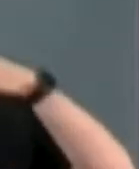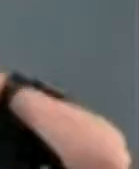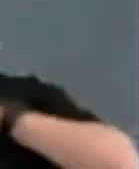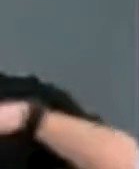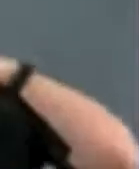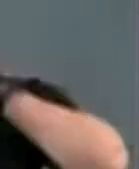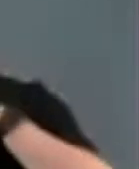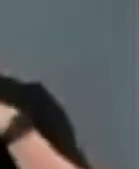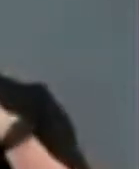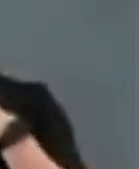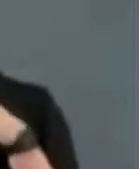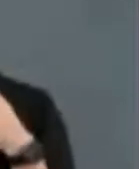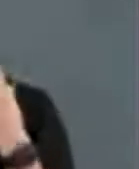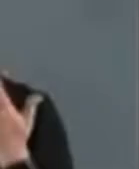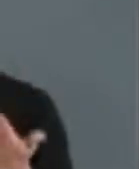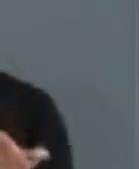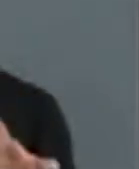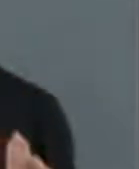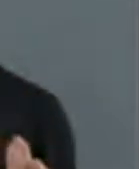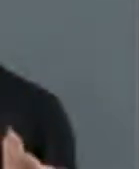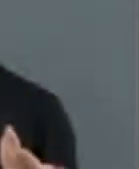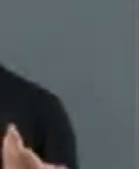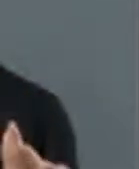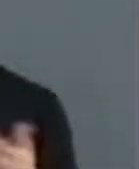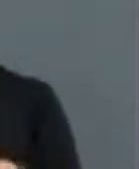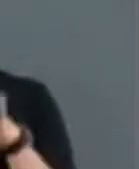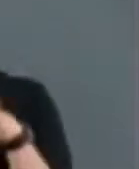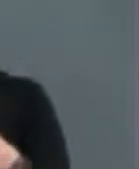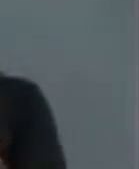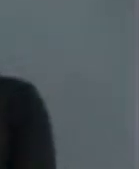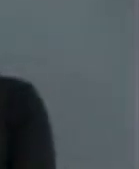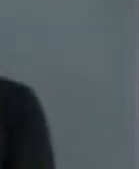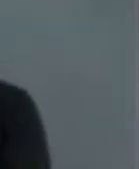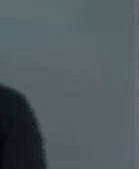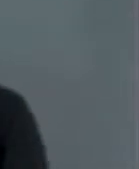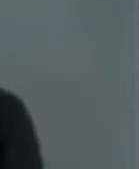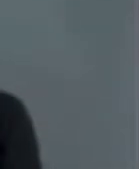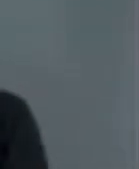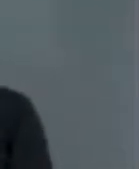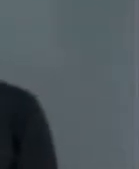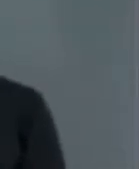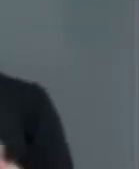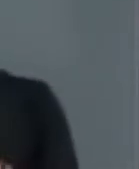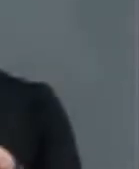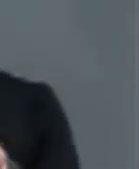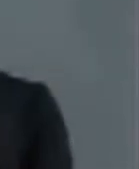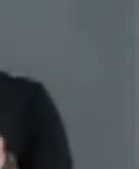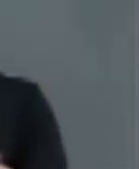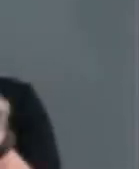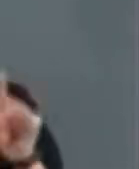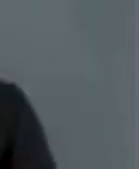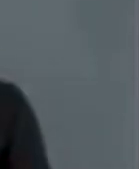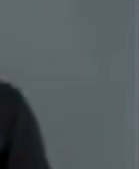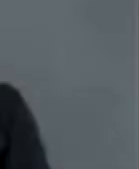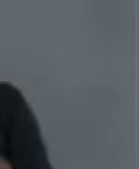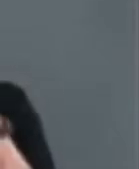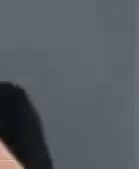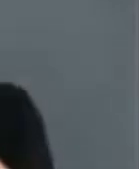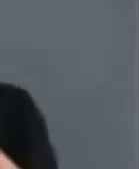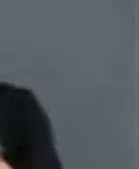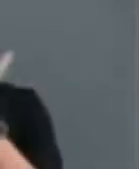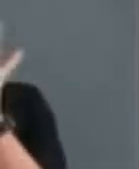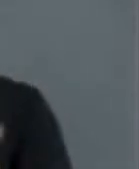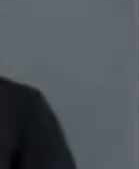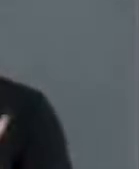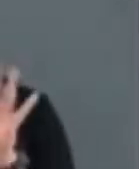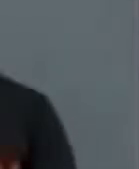Talvez esse seja o modus operandi com que a Polícia Rodoviária Federal foi submetida pela sua direção. Porque era